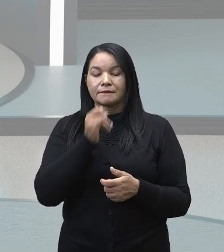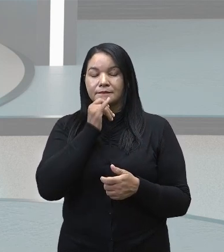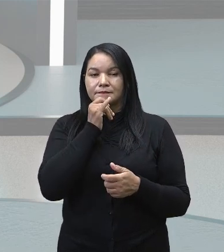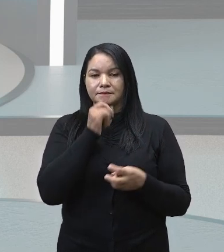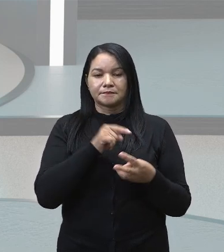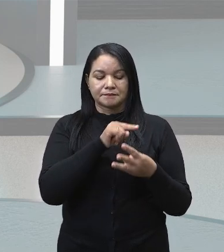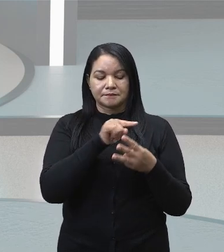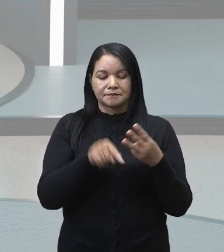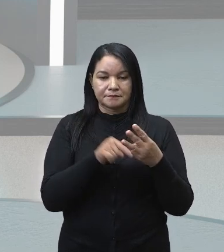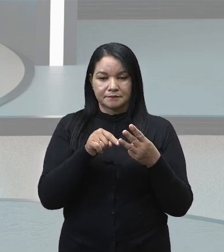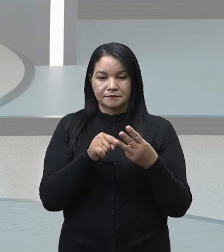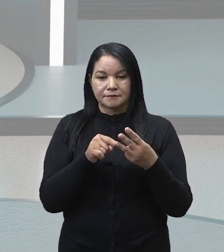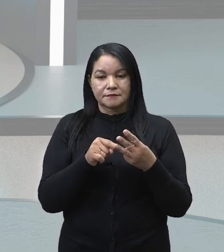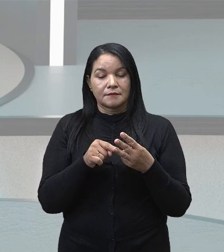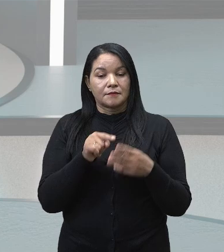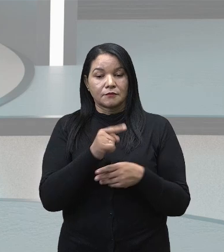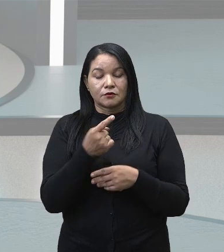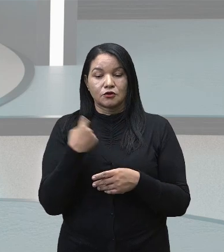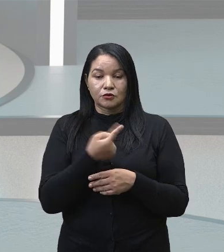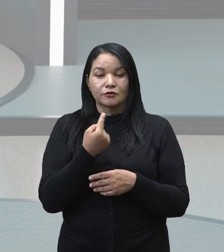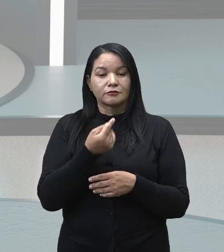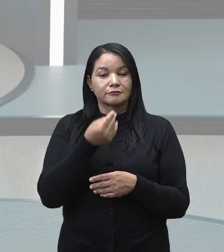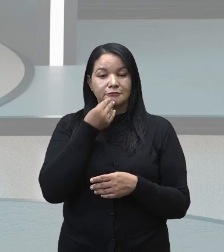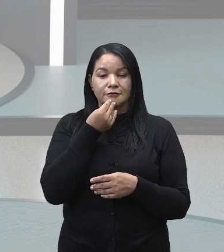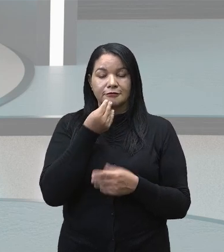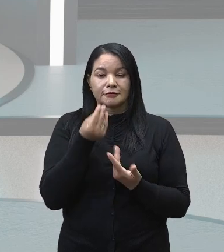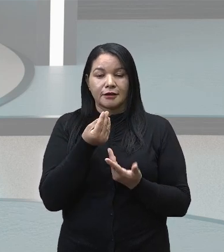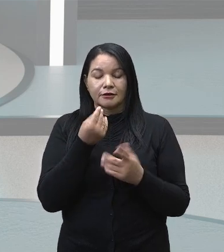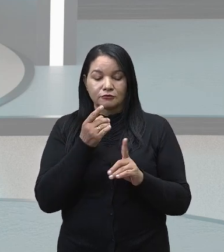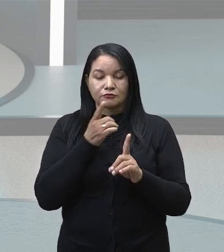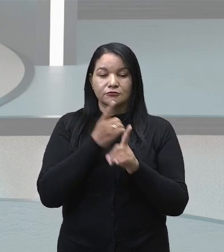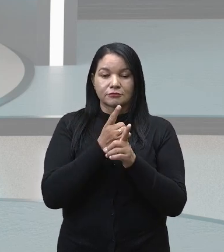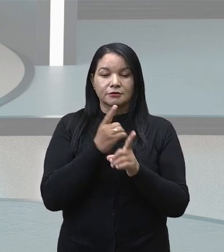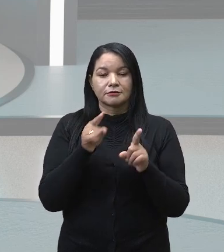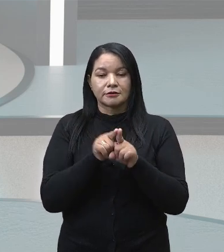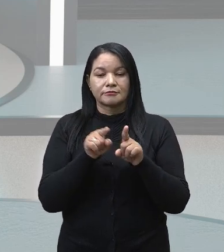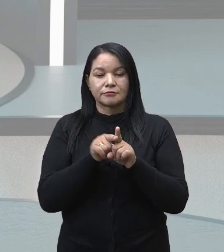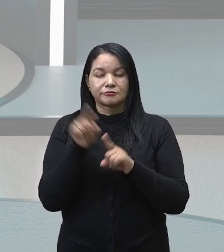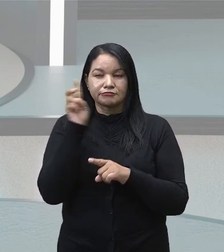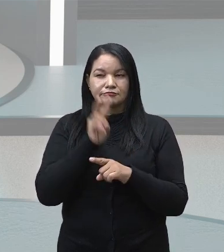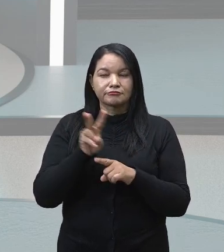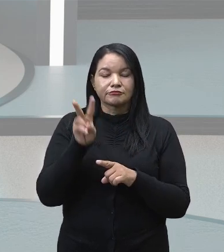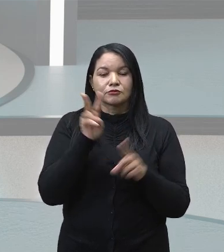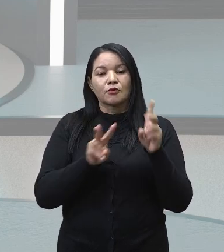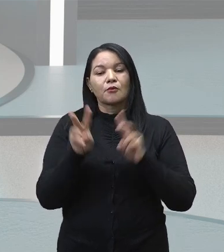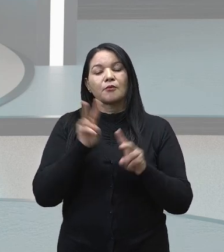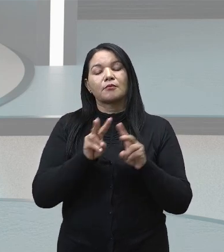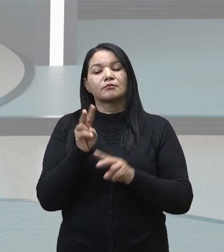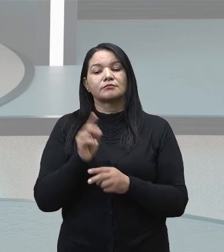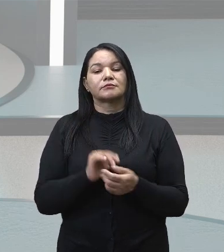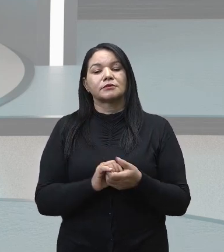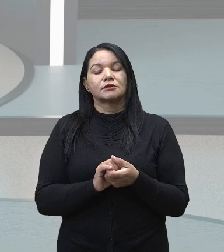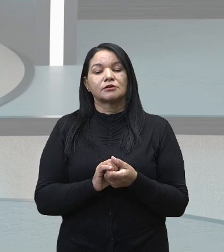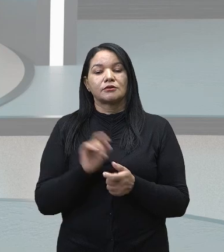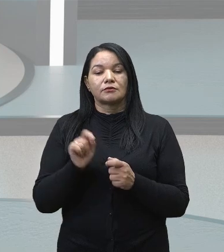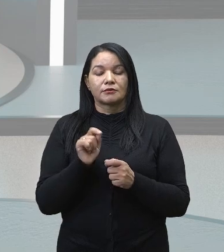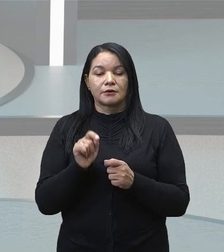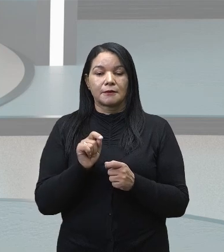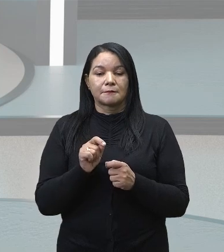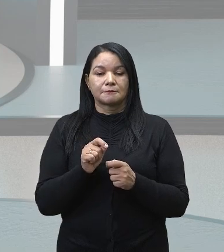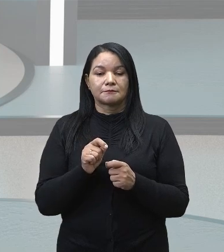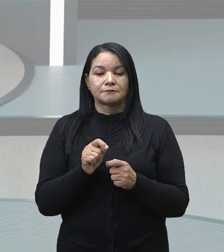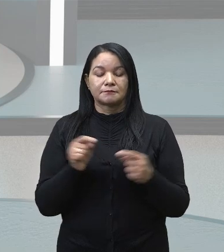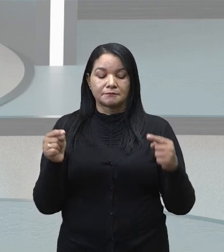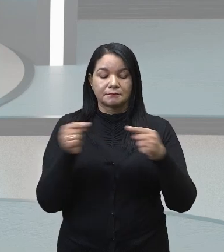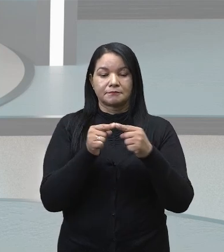para a gente tentar identificar e tentar visualizar a colocação, tá